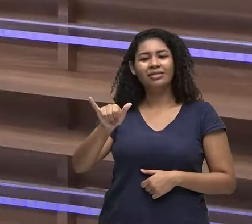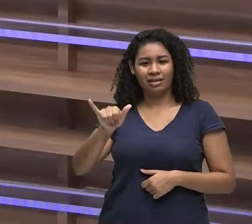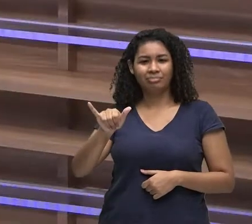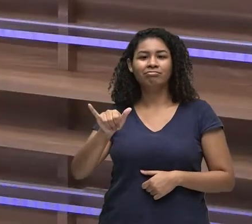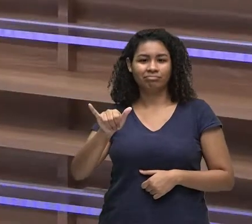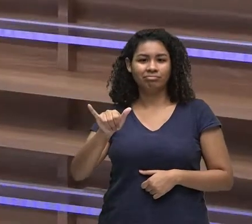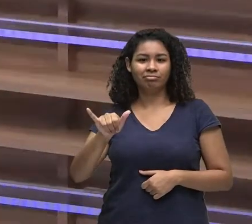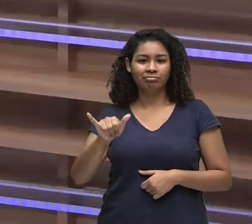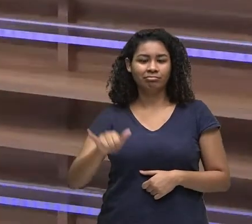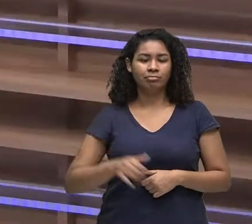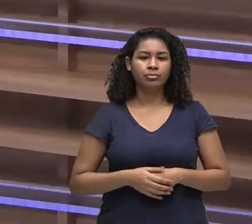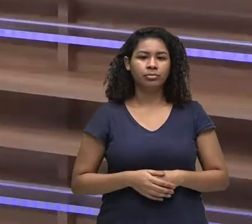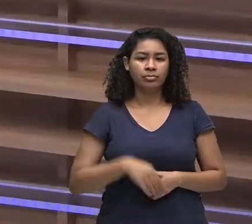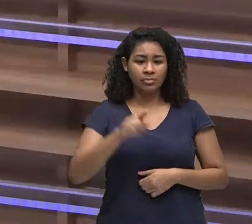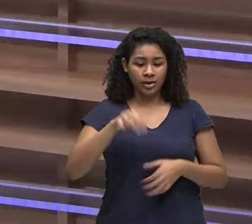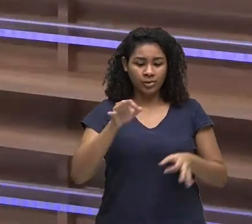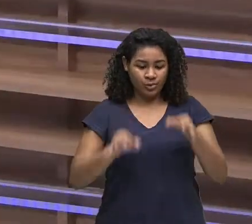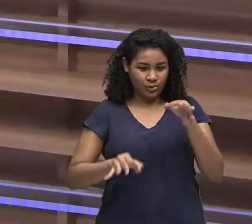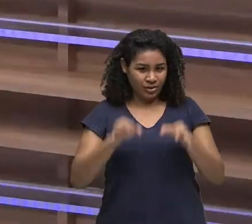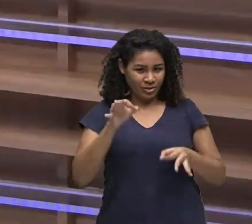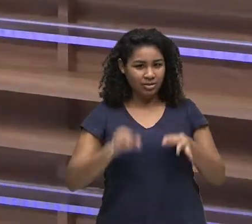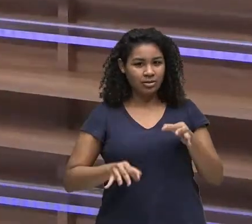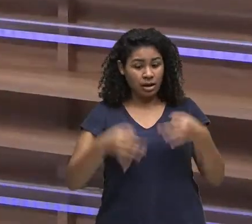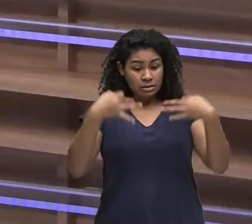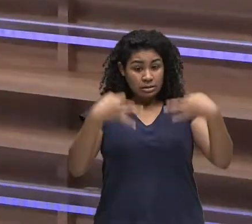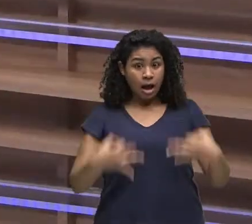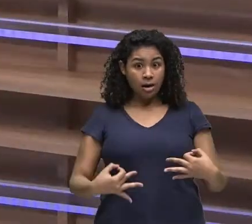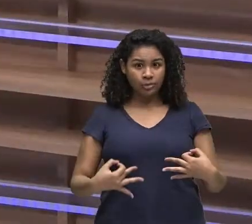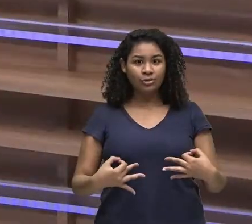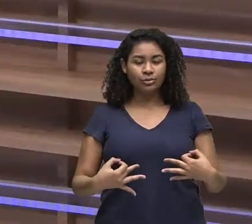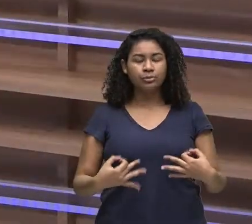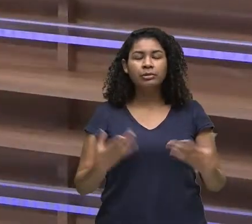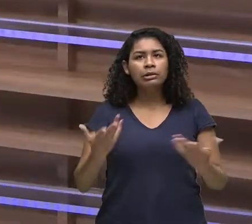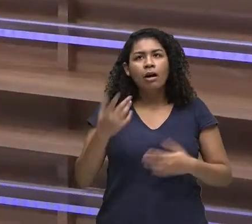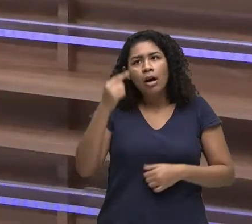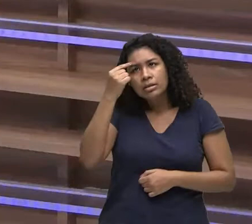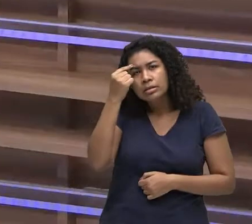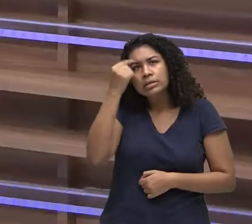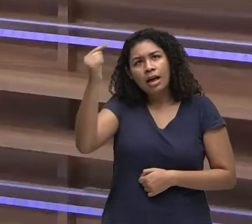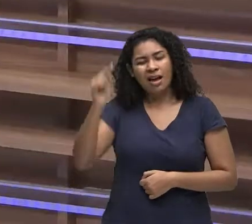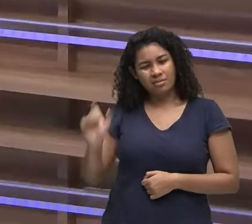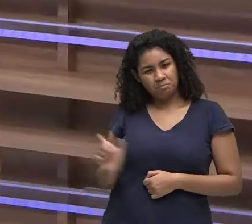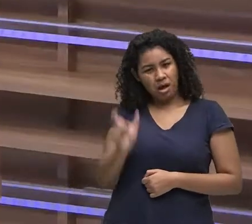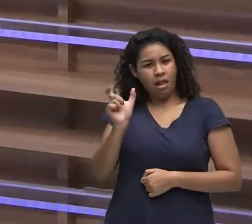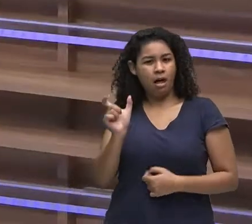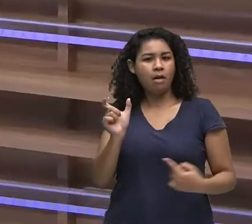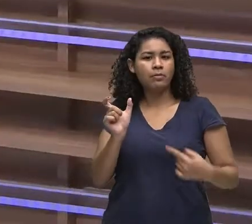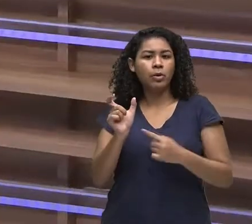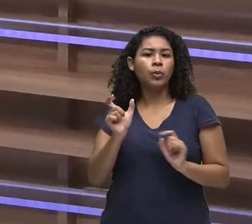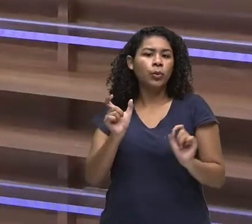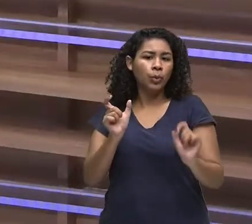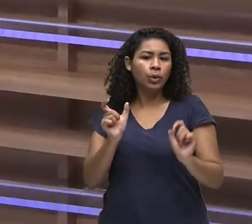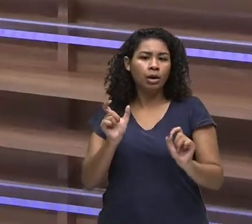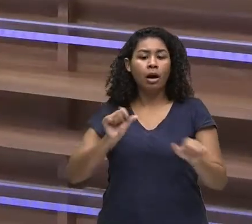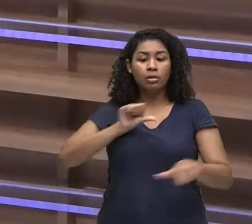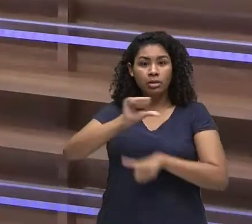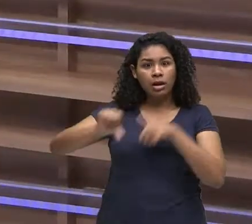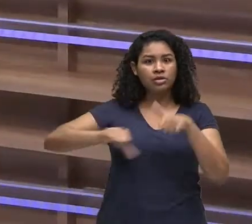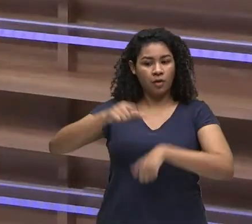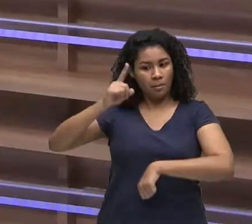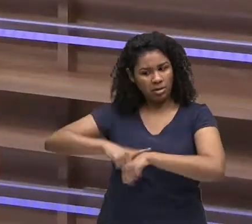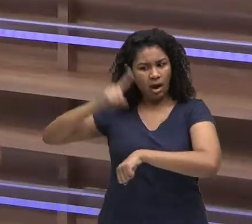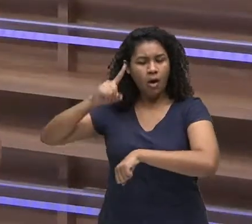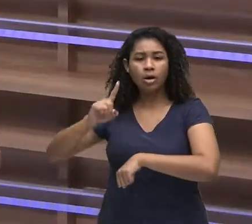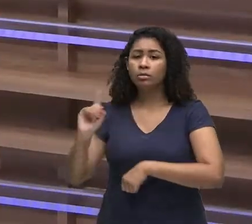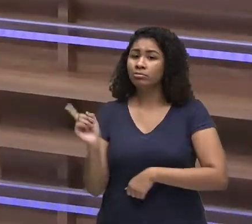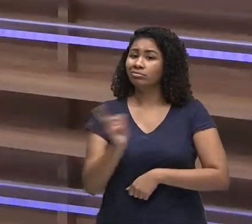se a gente parar para observar, essa ideia do fair play, ela não vai só transformar no momento do jogo, mas ela